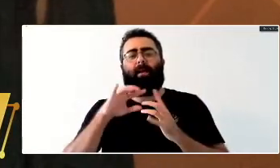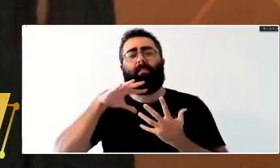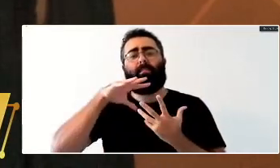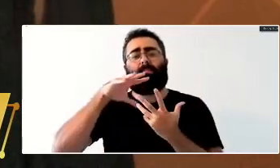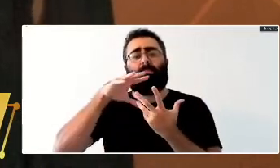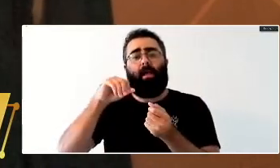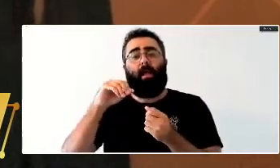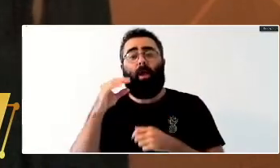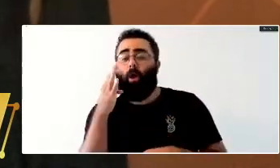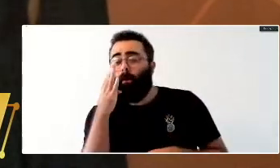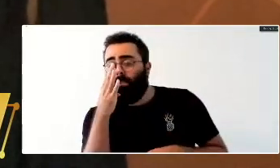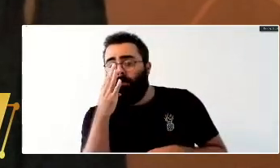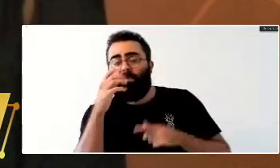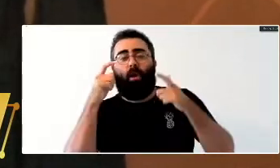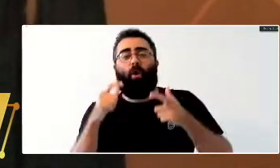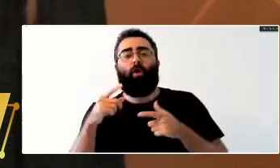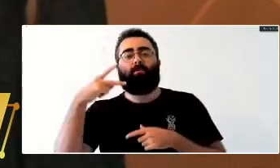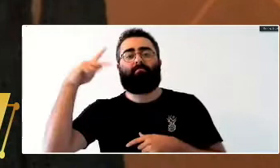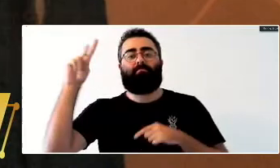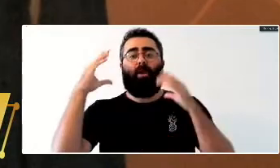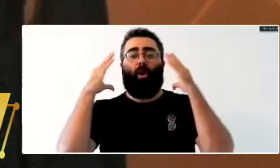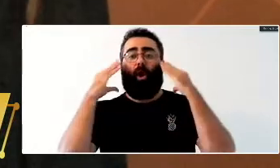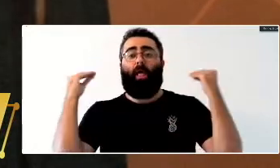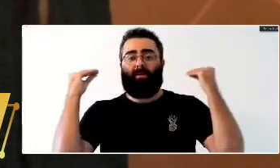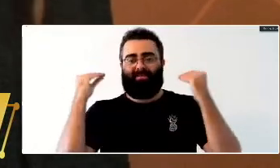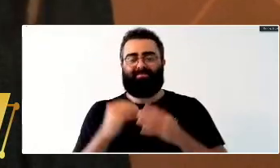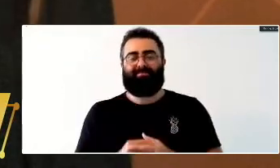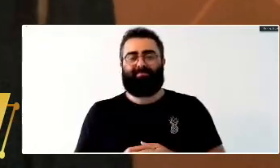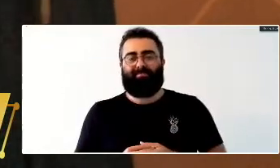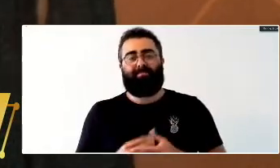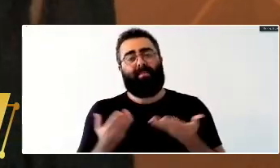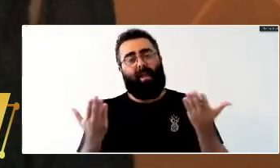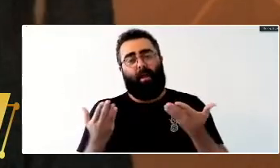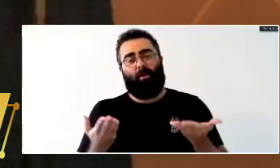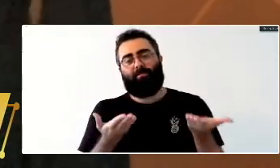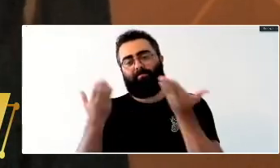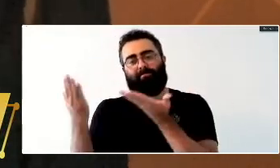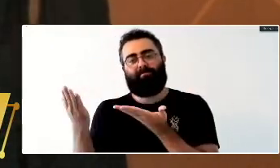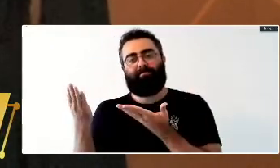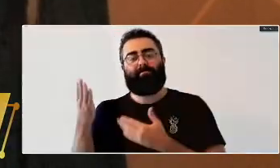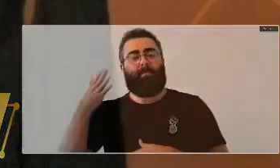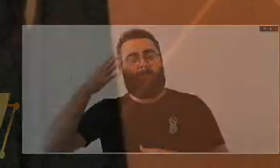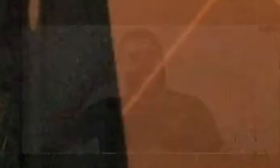Holanda. Passamos agora a palavra para a nossa palestrante.